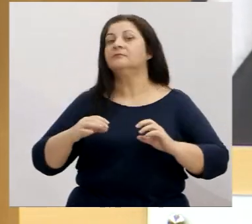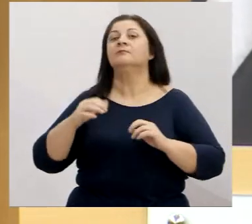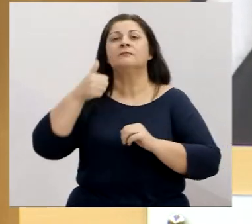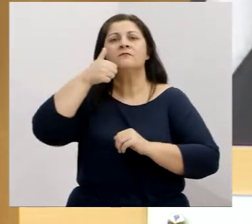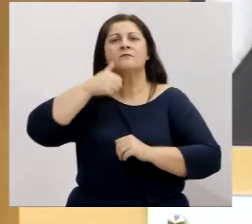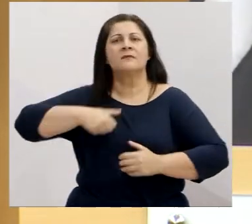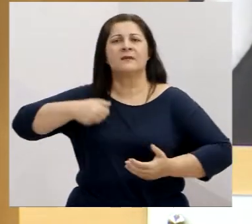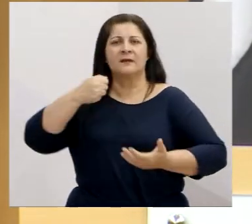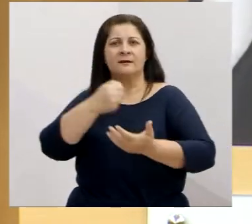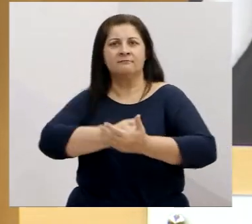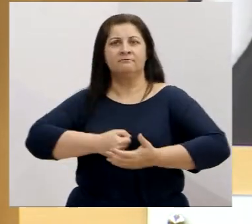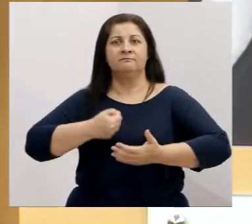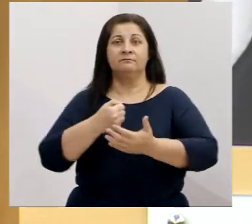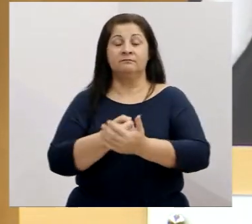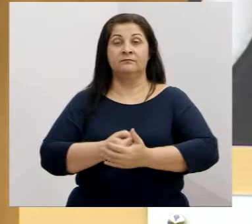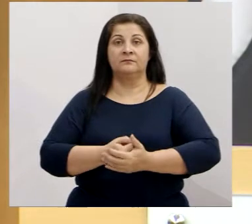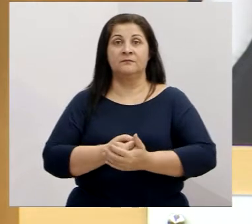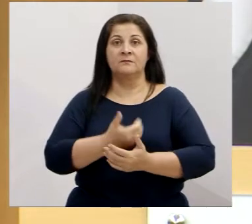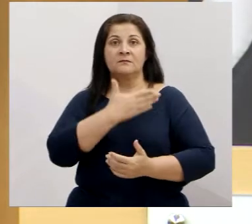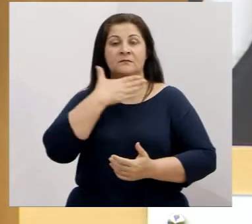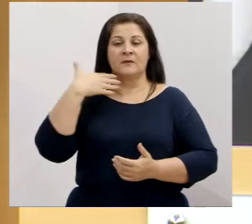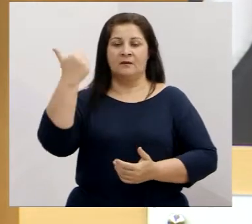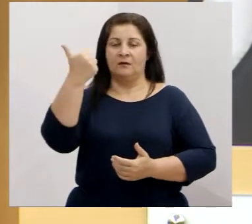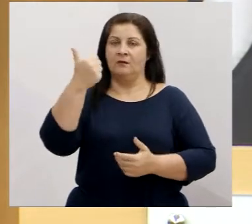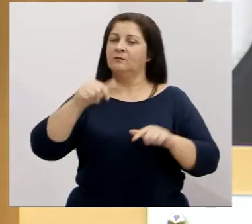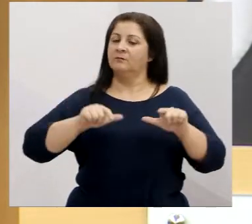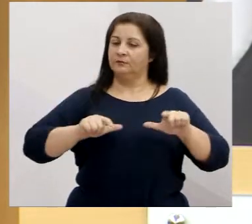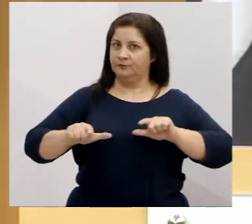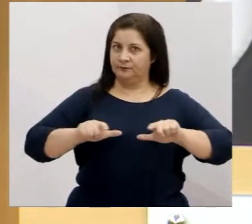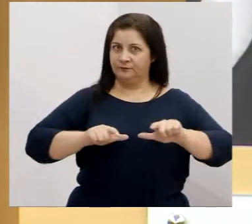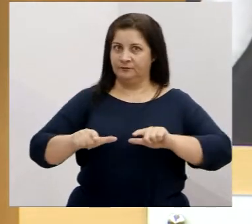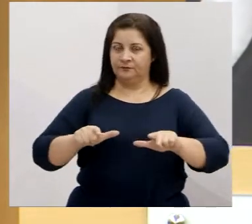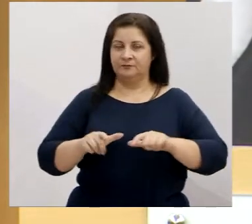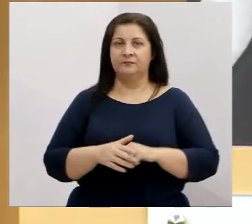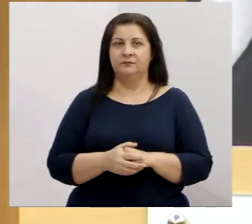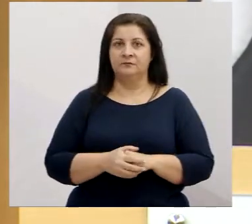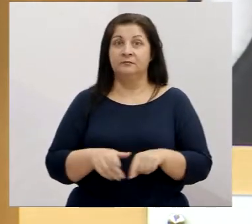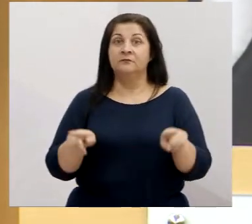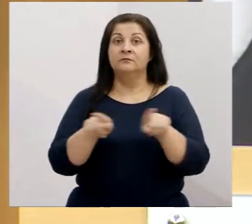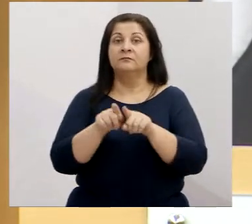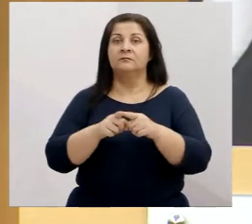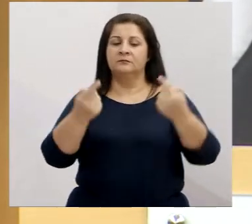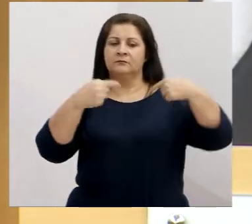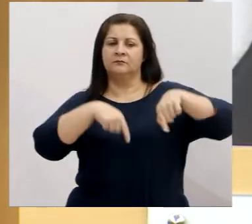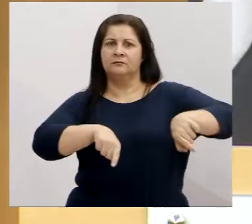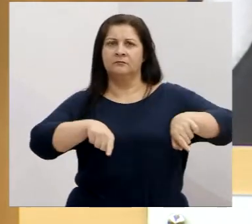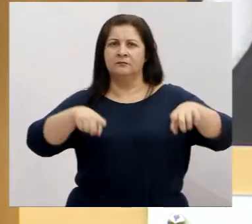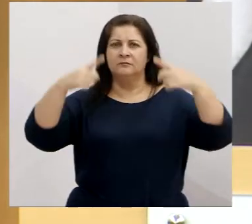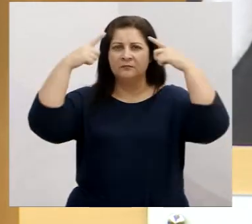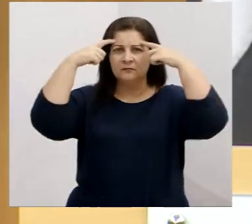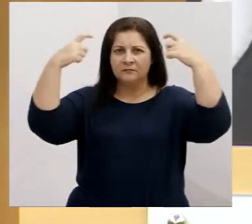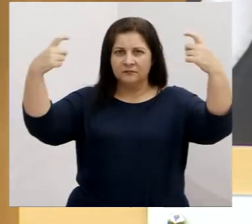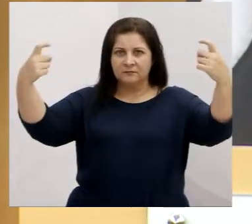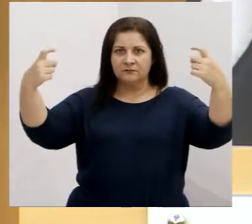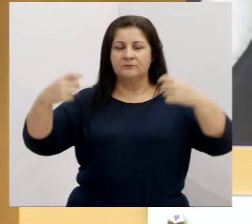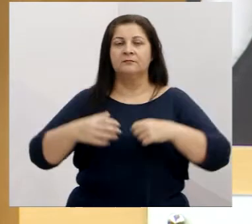mulheres que lutaram por melhores condições de trabalho e contra a violência